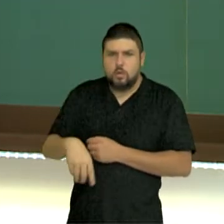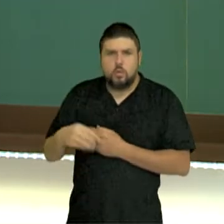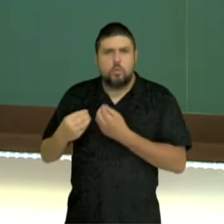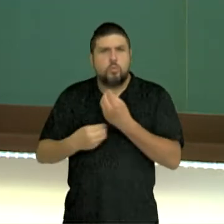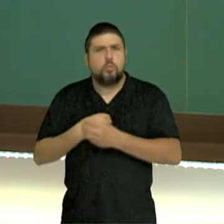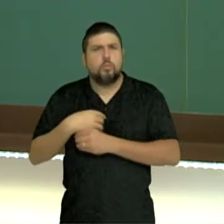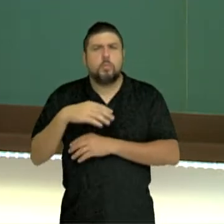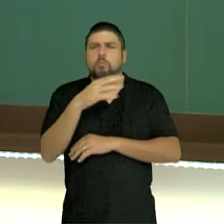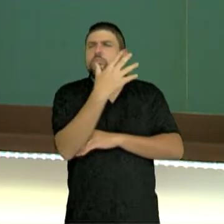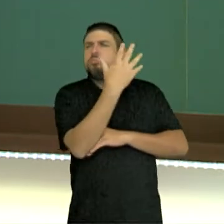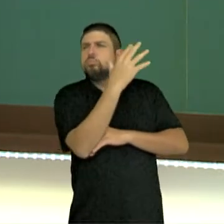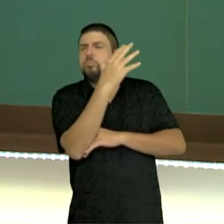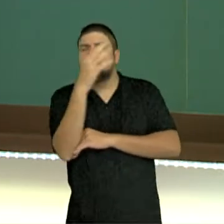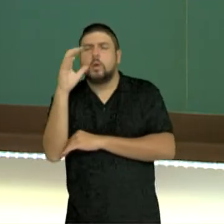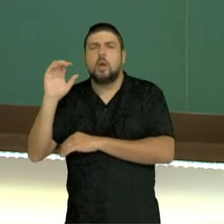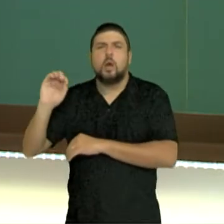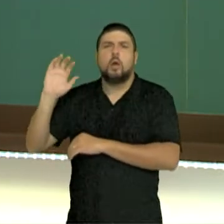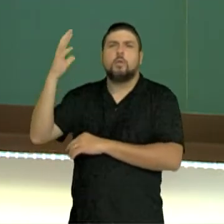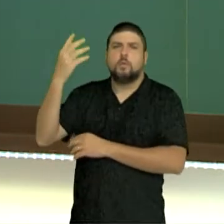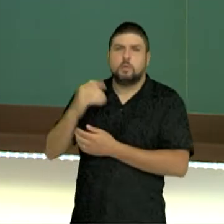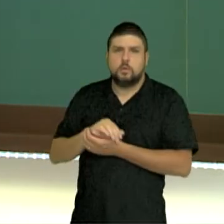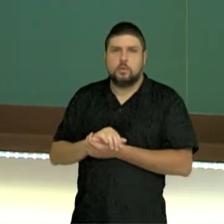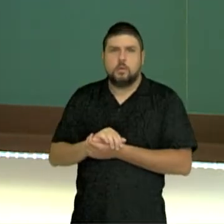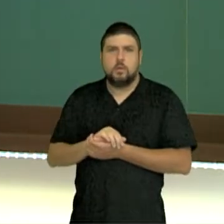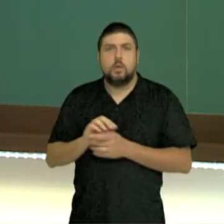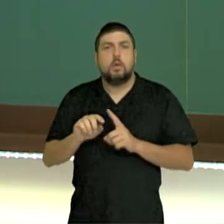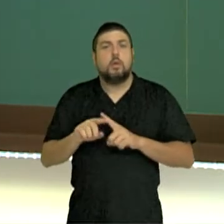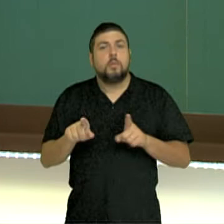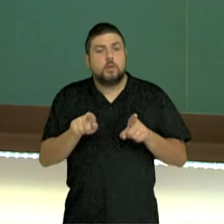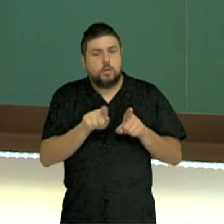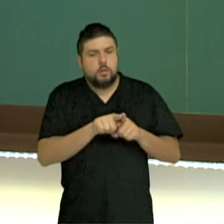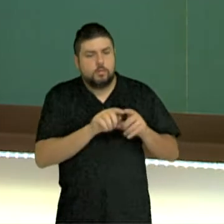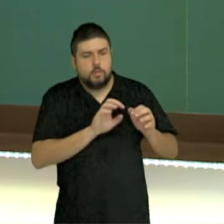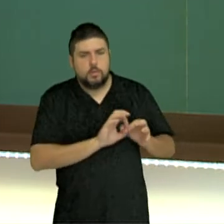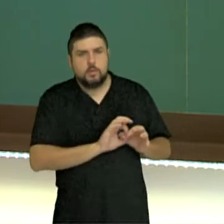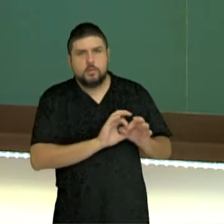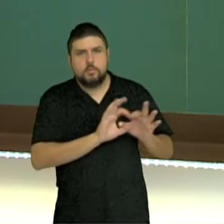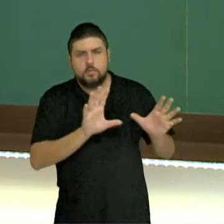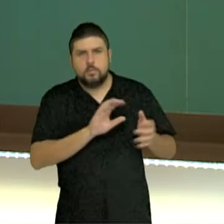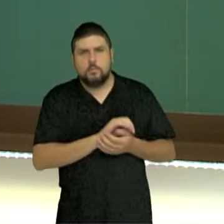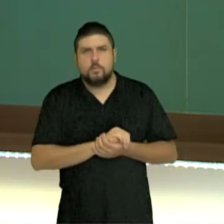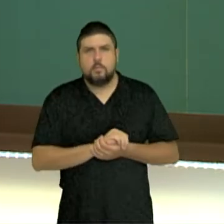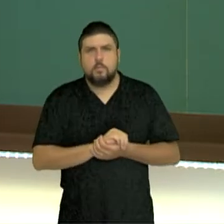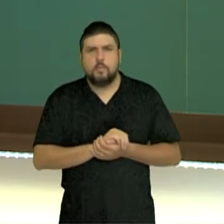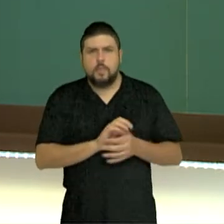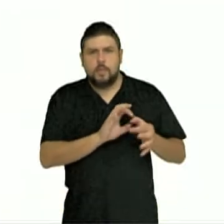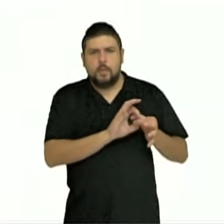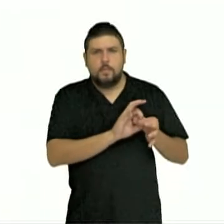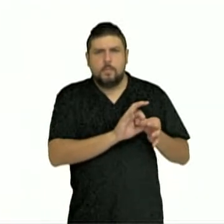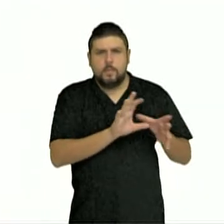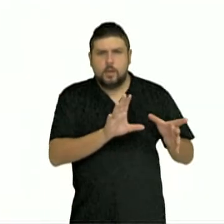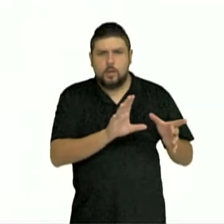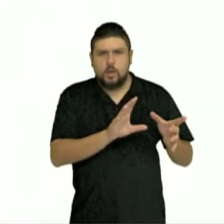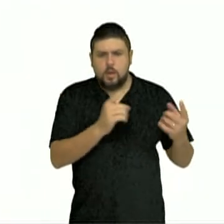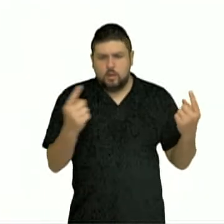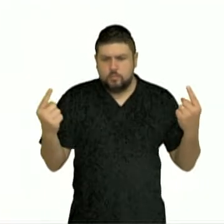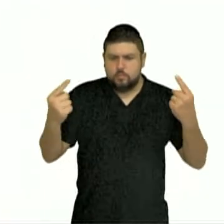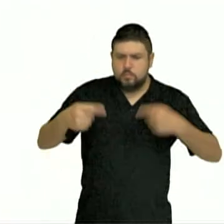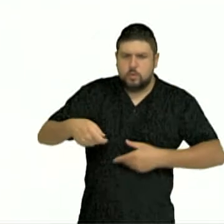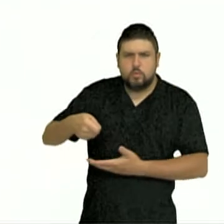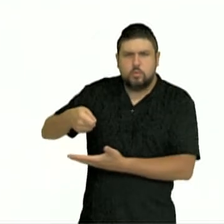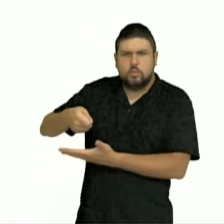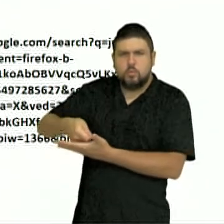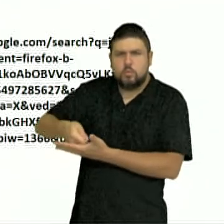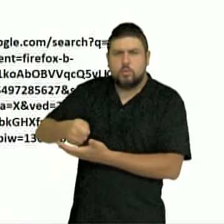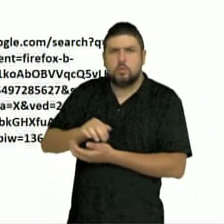e são determinadas. Mas aí aparece a liberdade também. A liberdade é totalmente oposta à determinação? Em que momento as escolhas